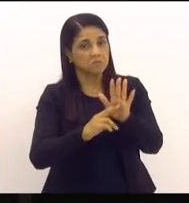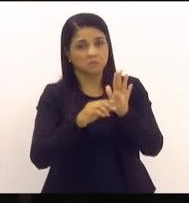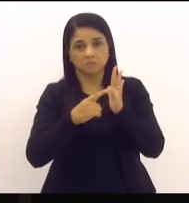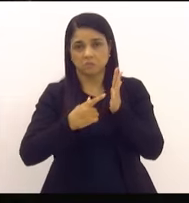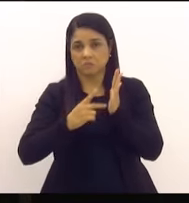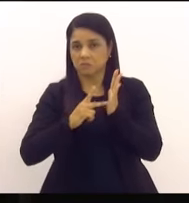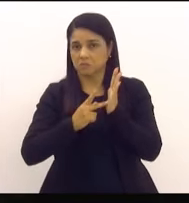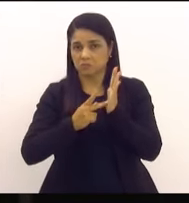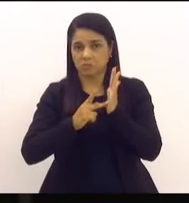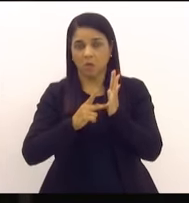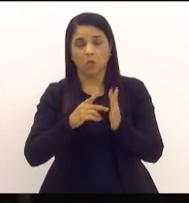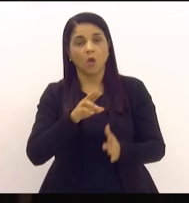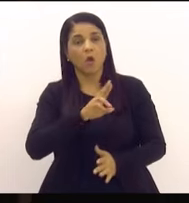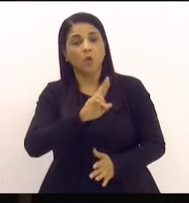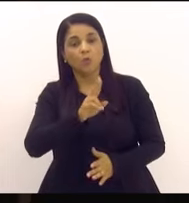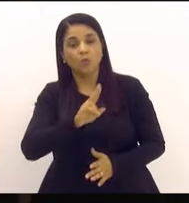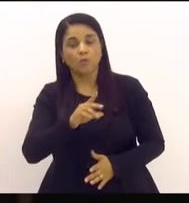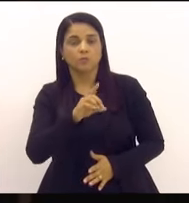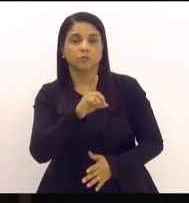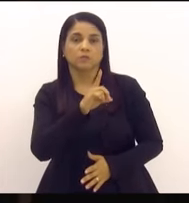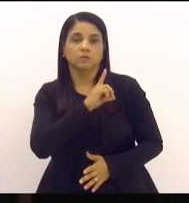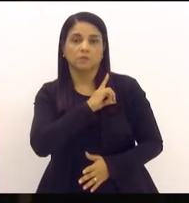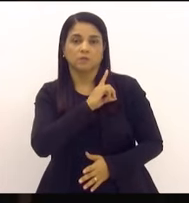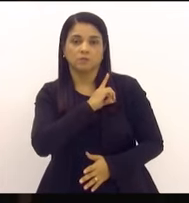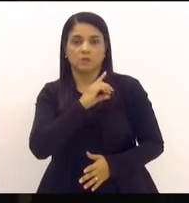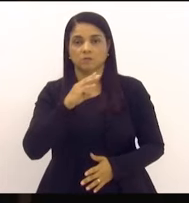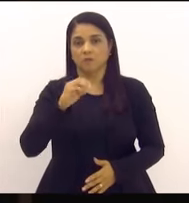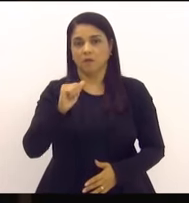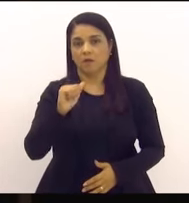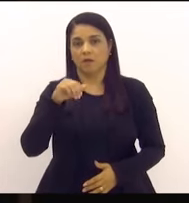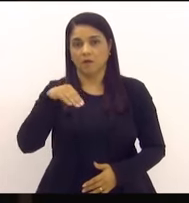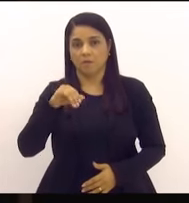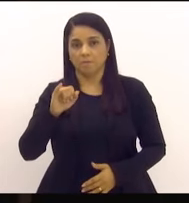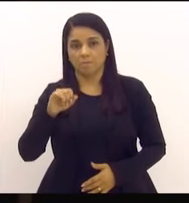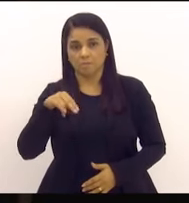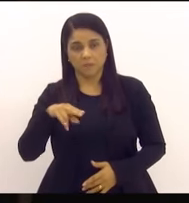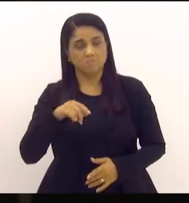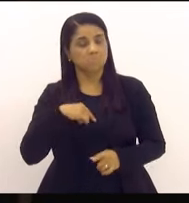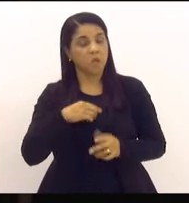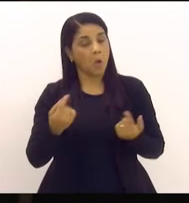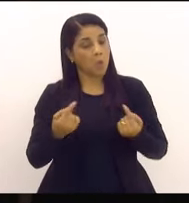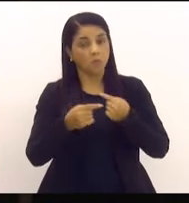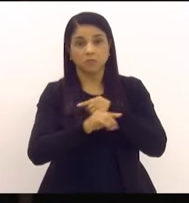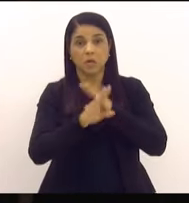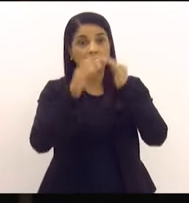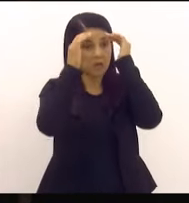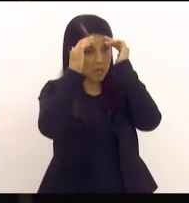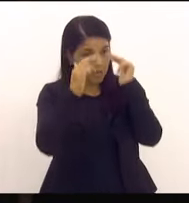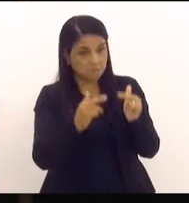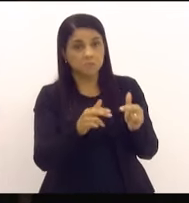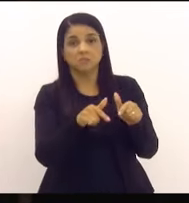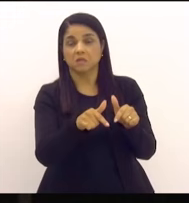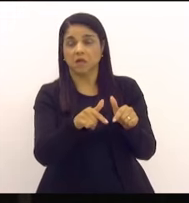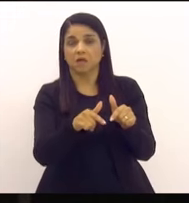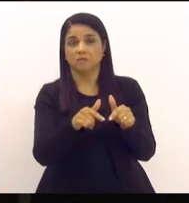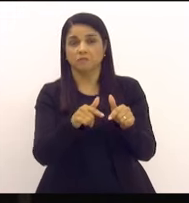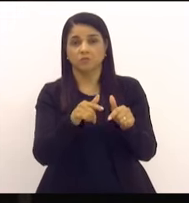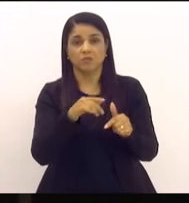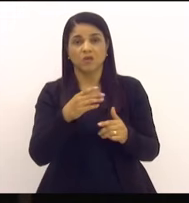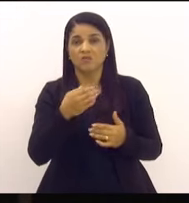ao nome do delegado a mim. Ao contrário, é um delegado respeitado na carreira, um delegado combativo, não há crítica ao